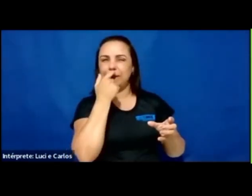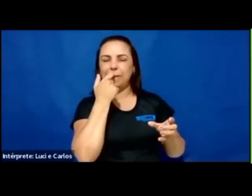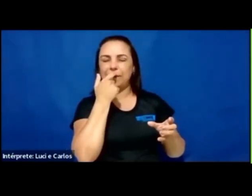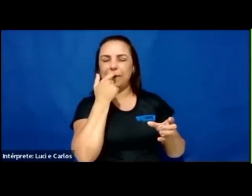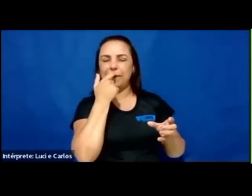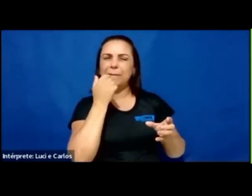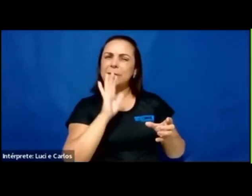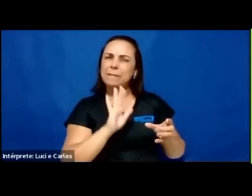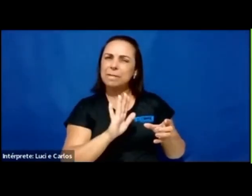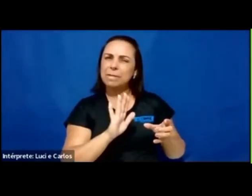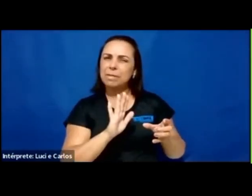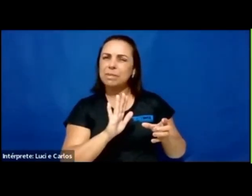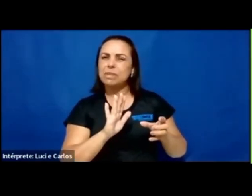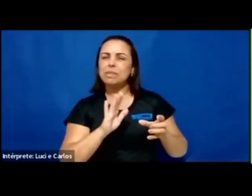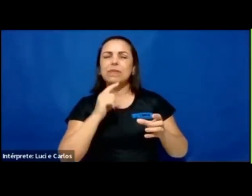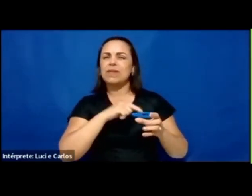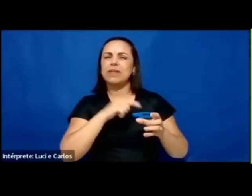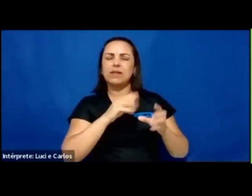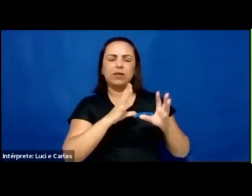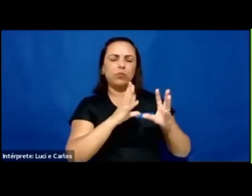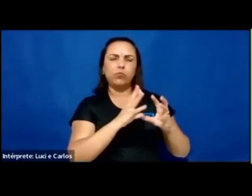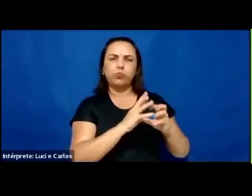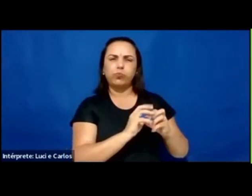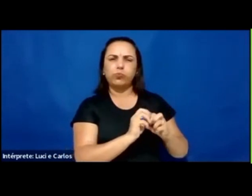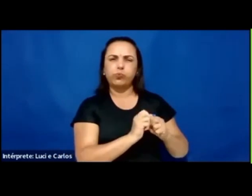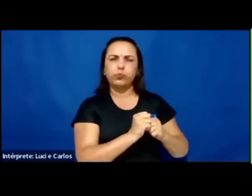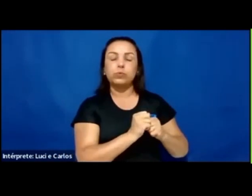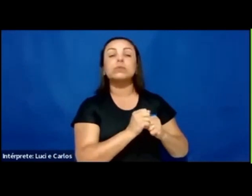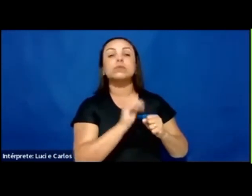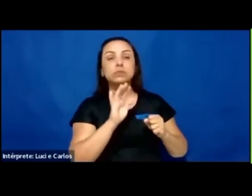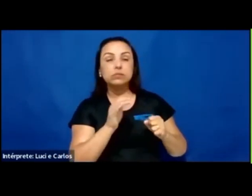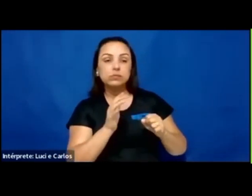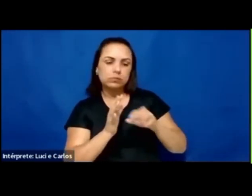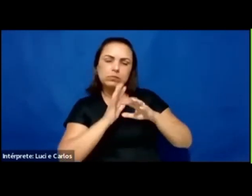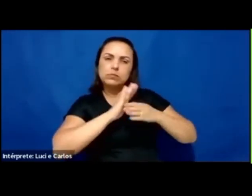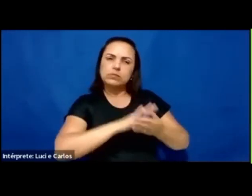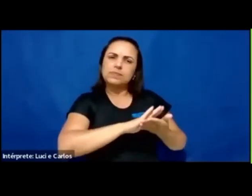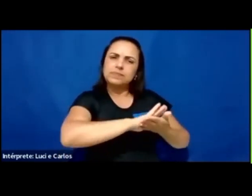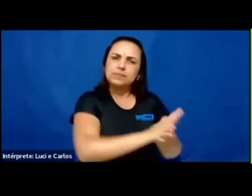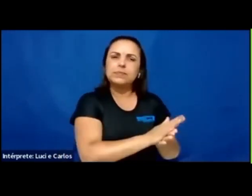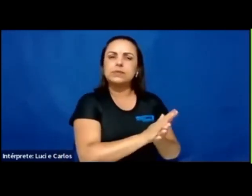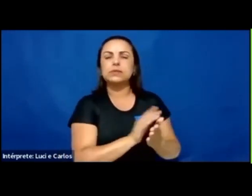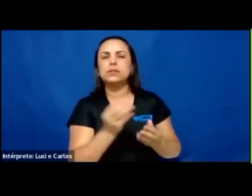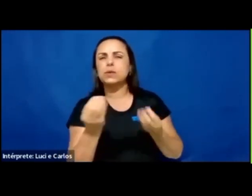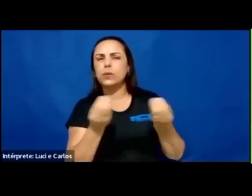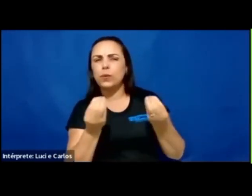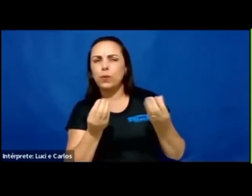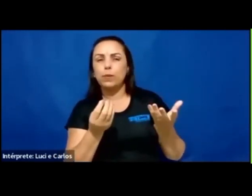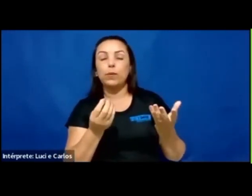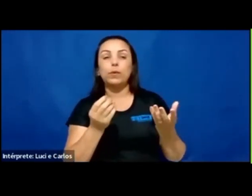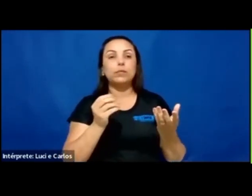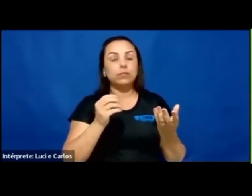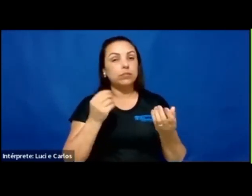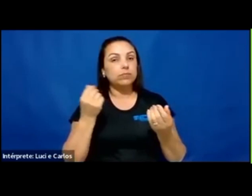pode tratar o câncer? Um dos meios é a sua alimentação, porque você vai estimular o